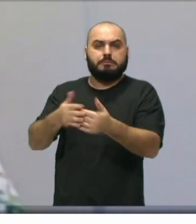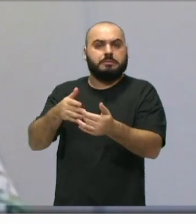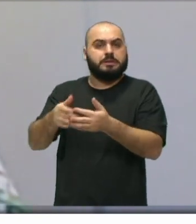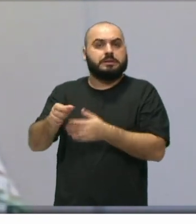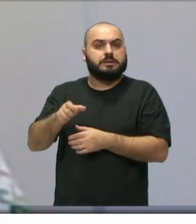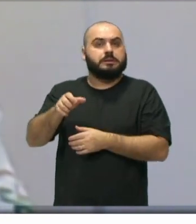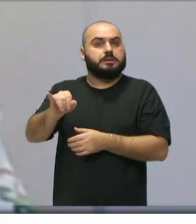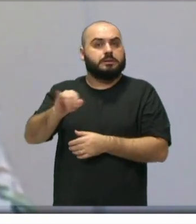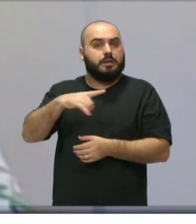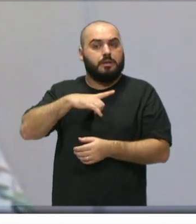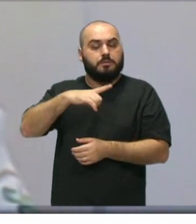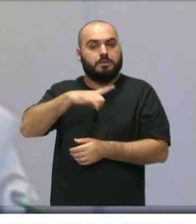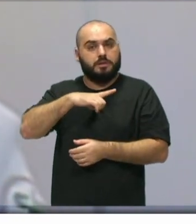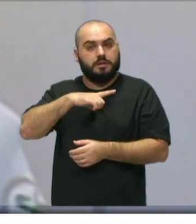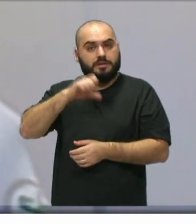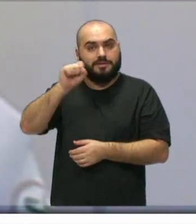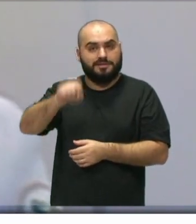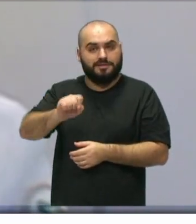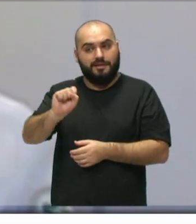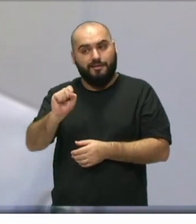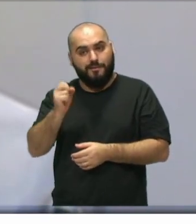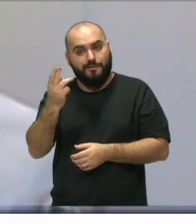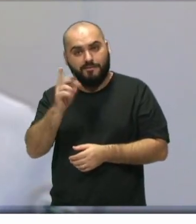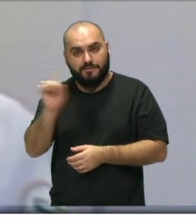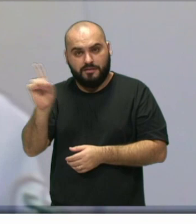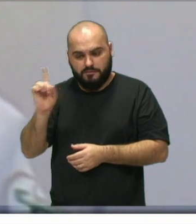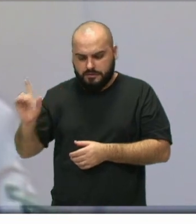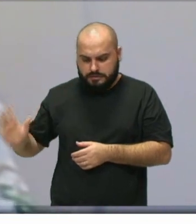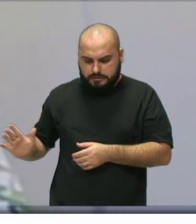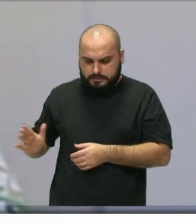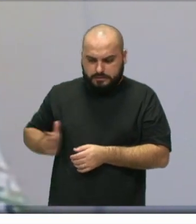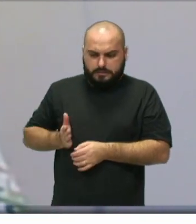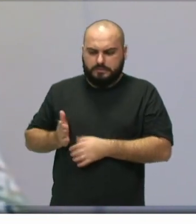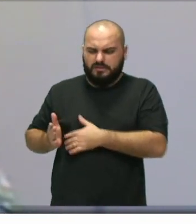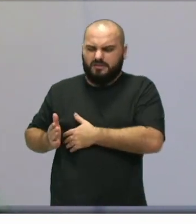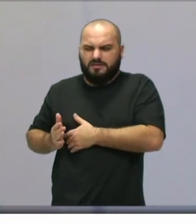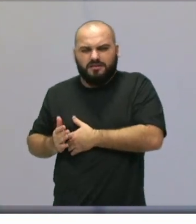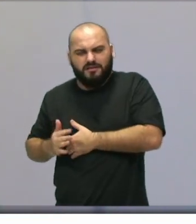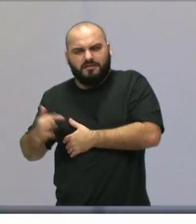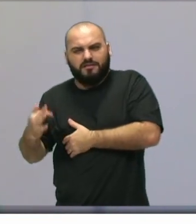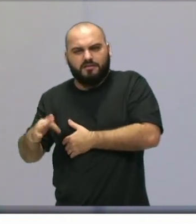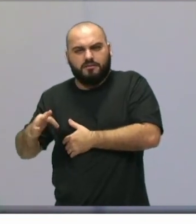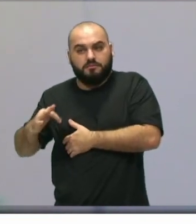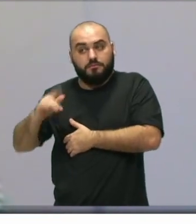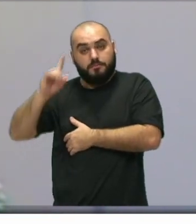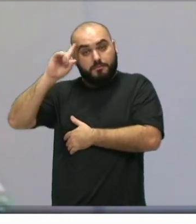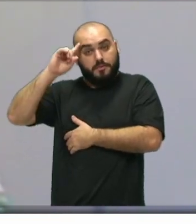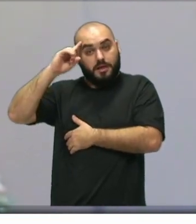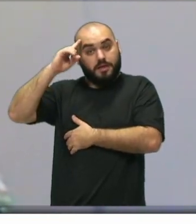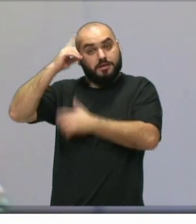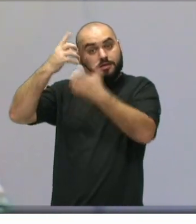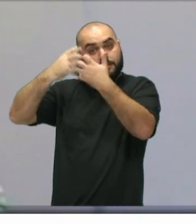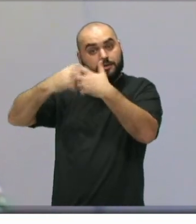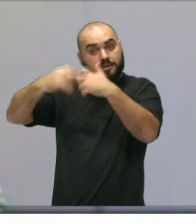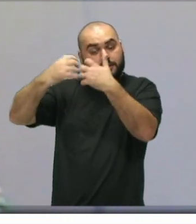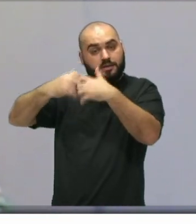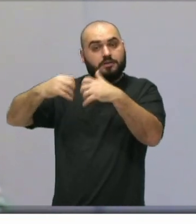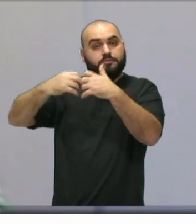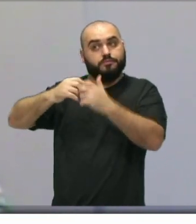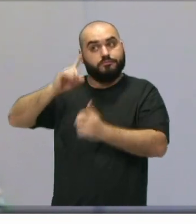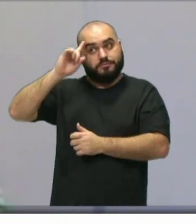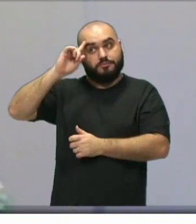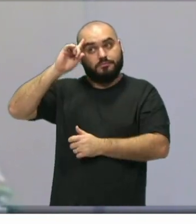uma nocicepção, uma lesão na periferia do corpo, aonde eu sinto dor, que é o cérebro, sim, existe ali